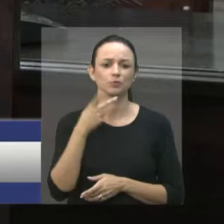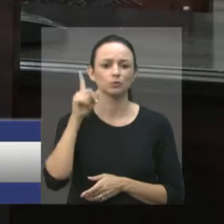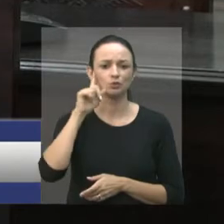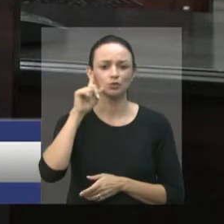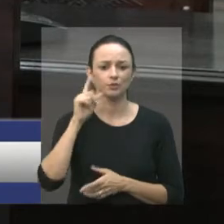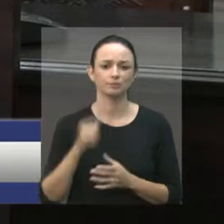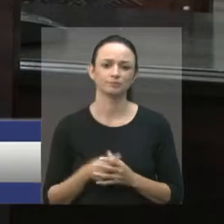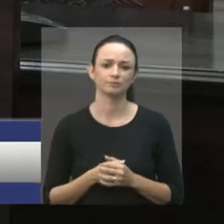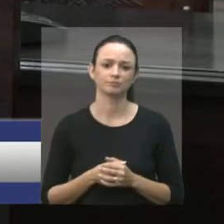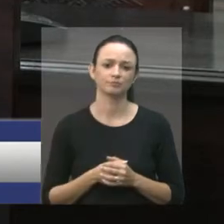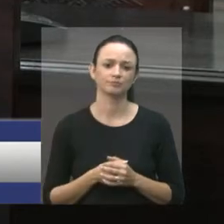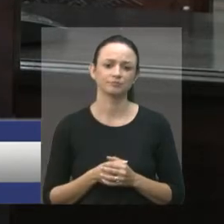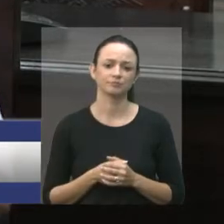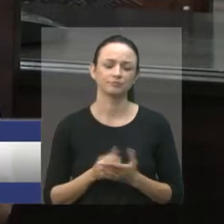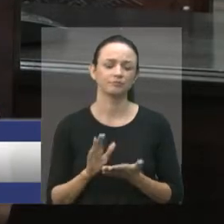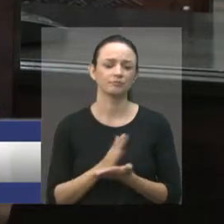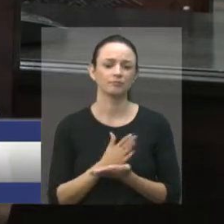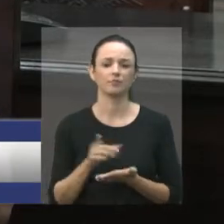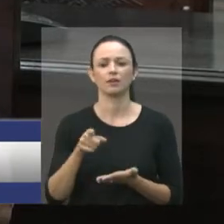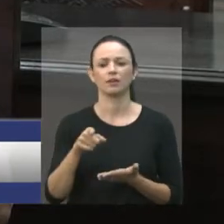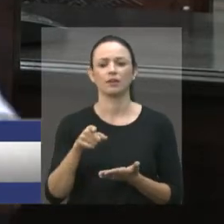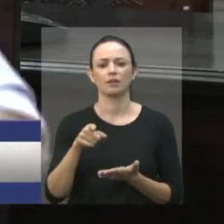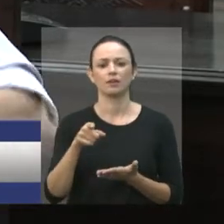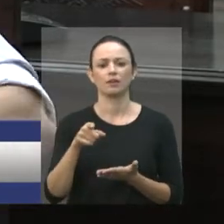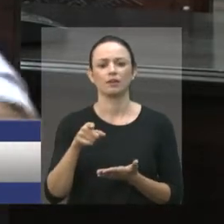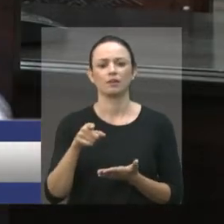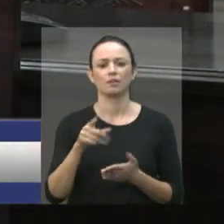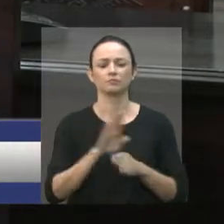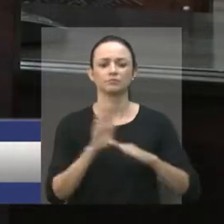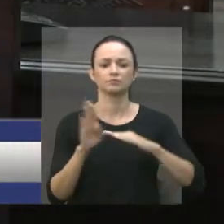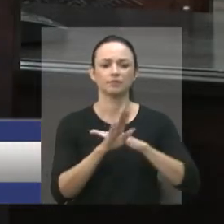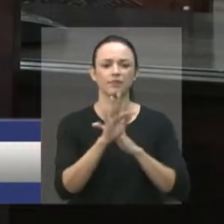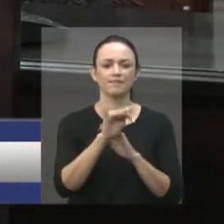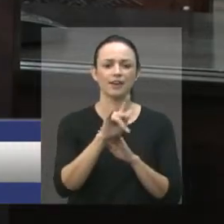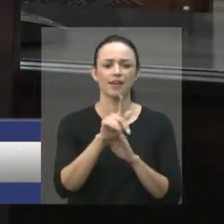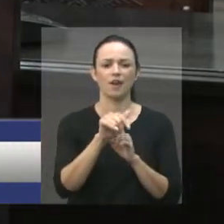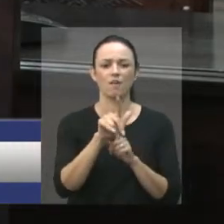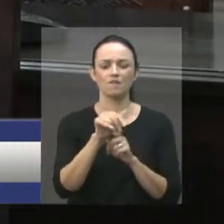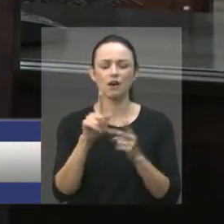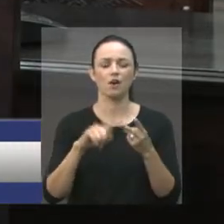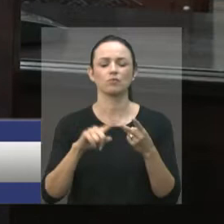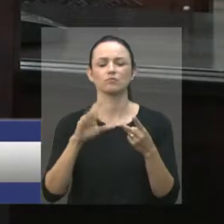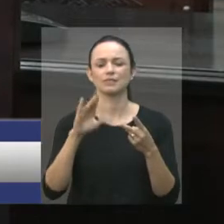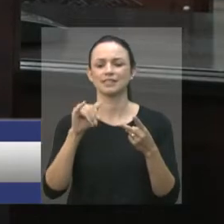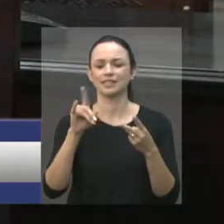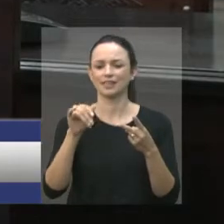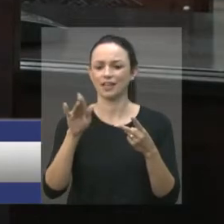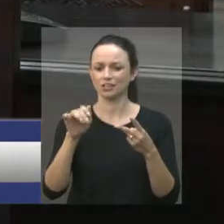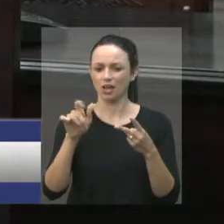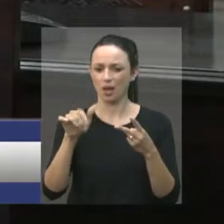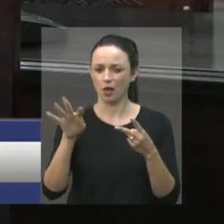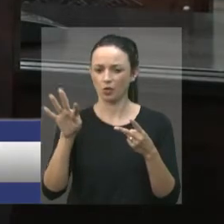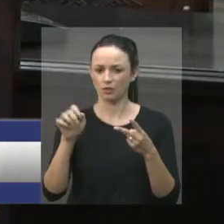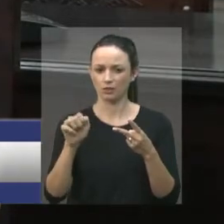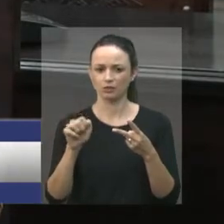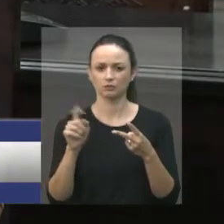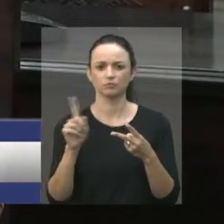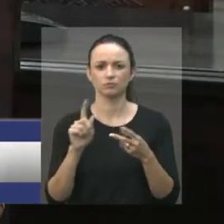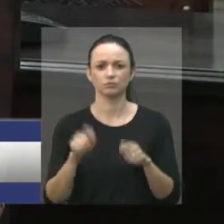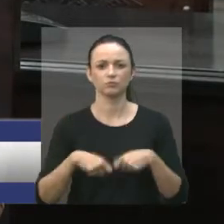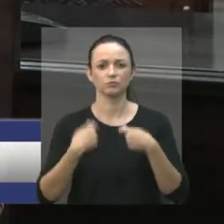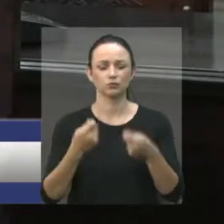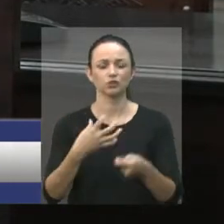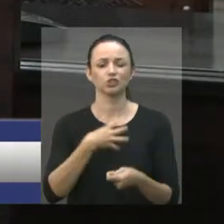tribuna, que tanto o Frei Galvão quanto o Cidade Alta, o residencial Frei Galvão e Cidade Alta, não deveria ter sido entregue